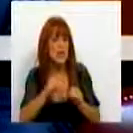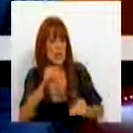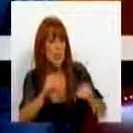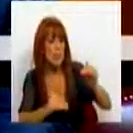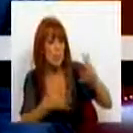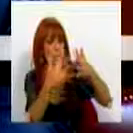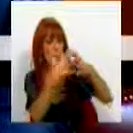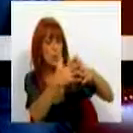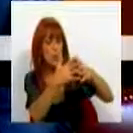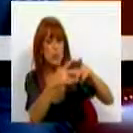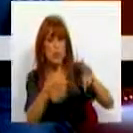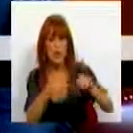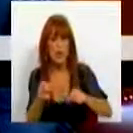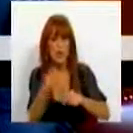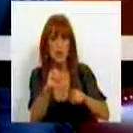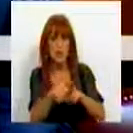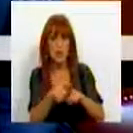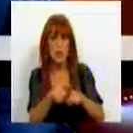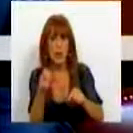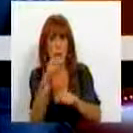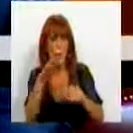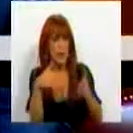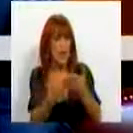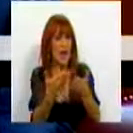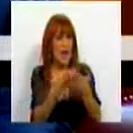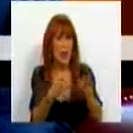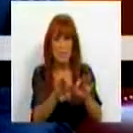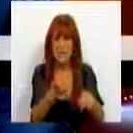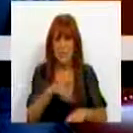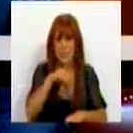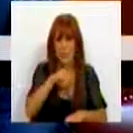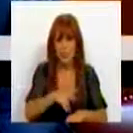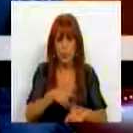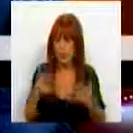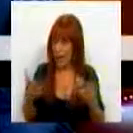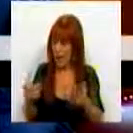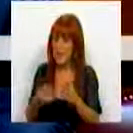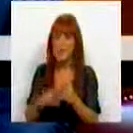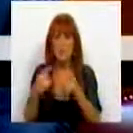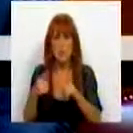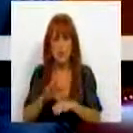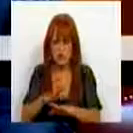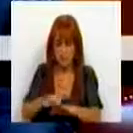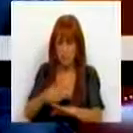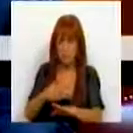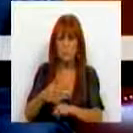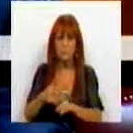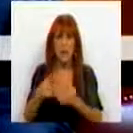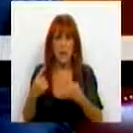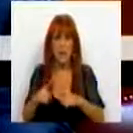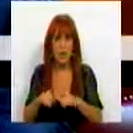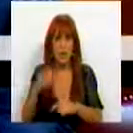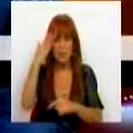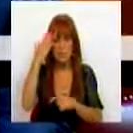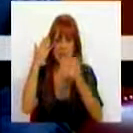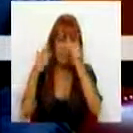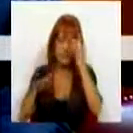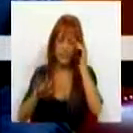assimetria estrutural que o euro representa para economias como a portuguesa e que é necessário reforçar, ter essa